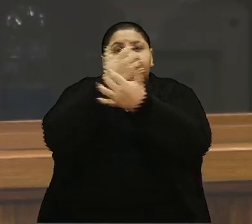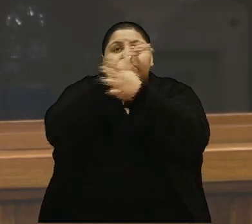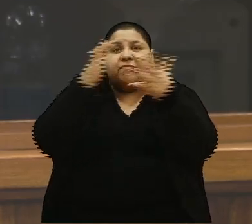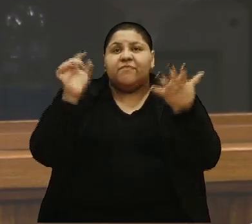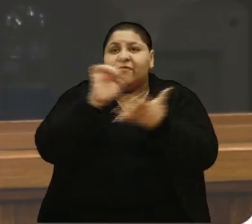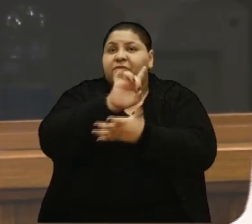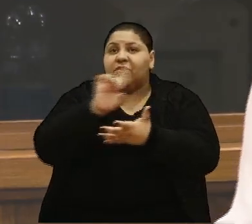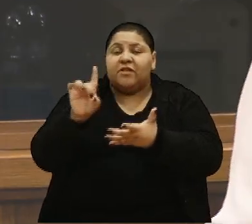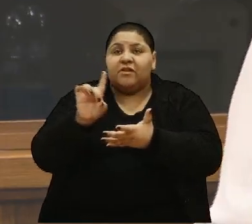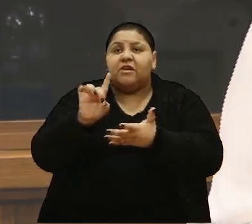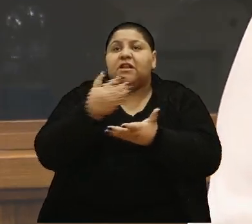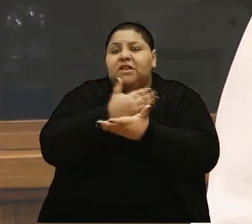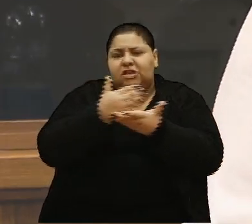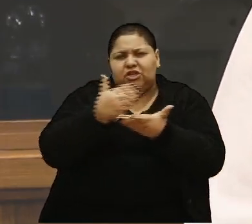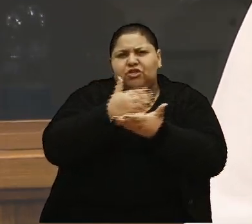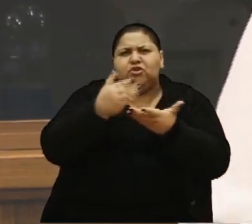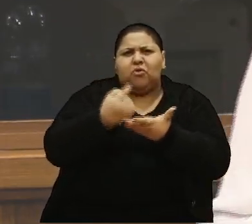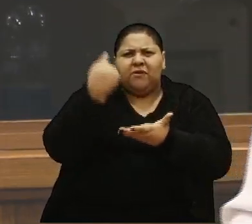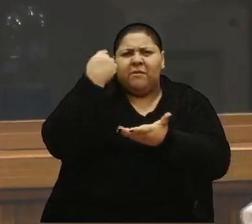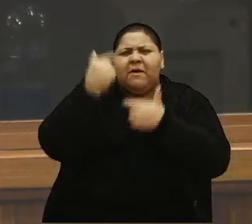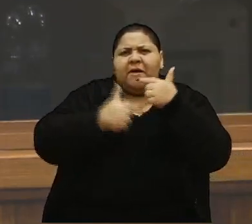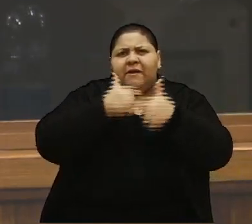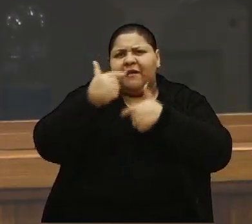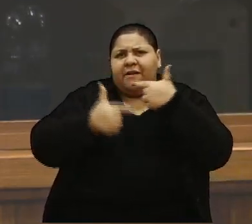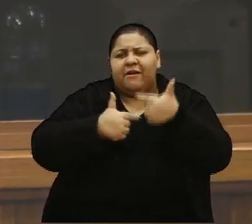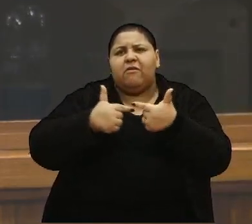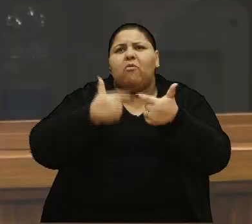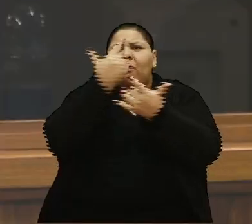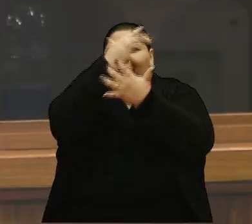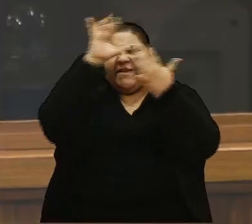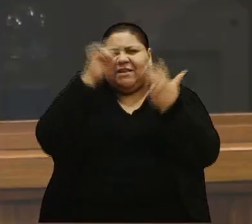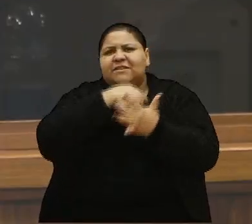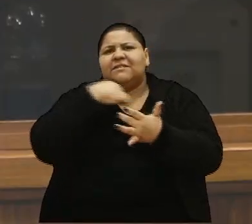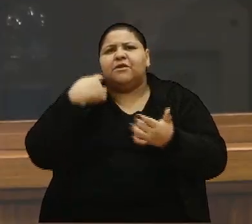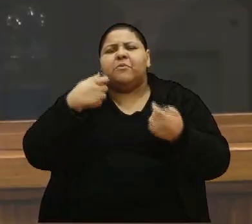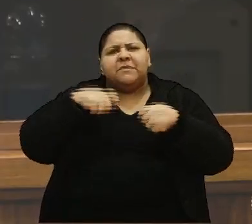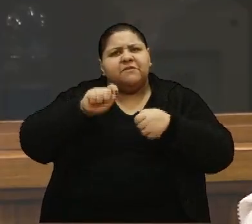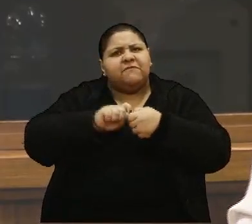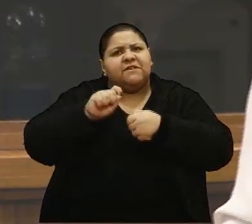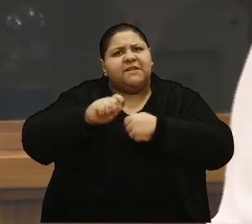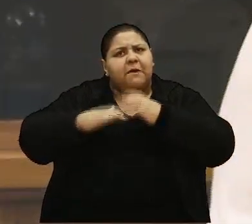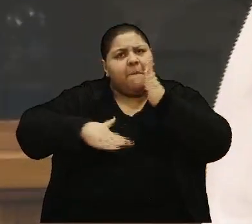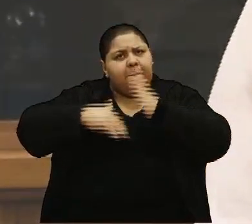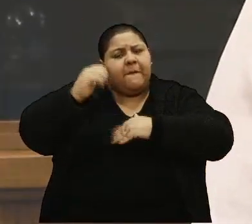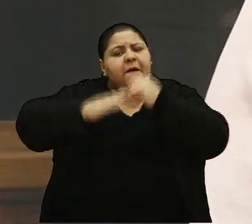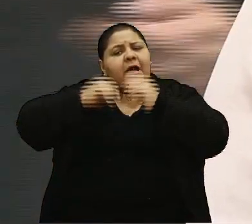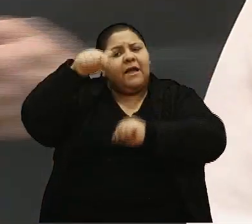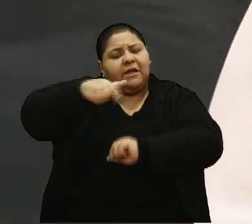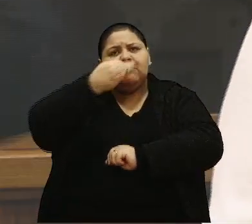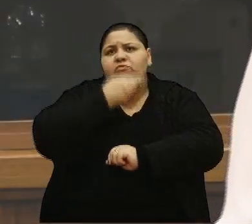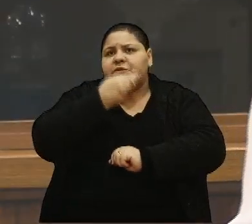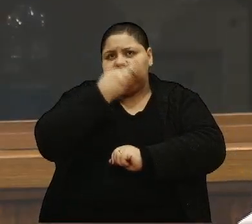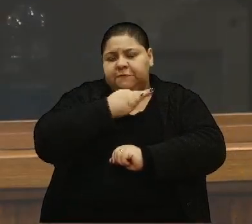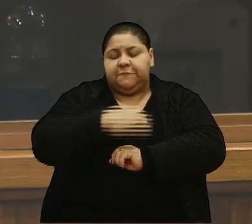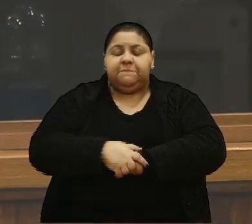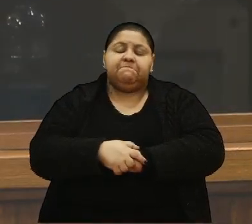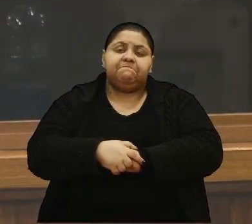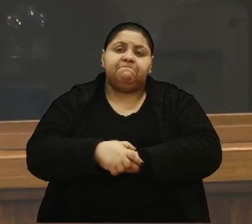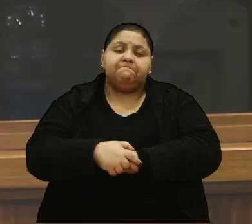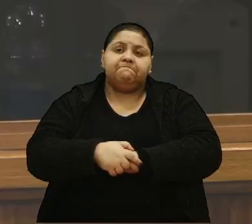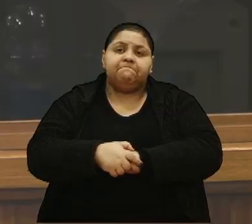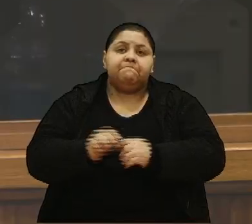não é de hoje. A questão ambiental está atrasada e precisa fazer muita coisa aqui no município. Mas o que